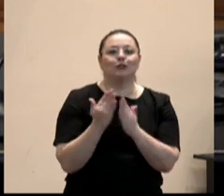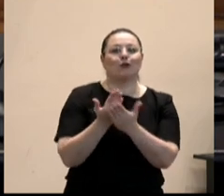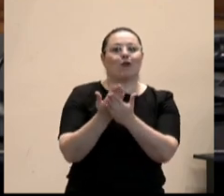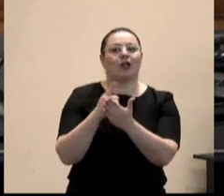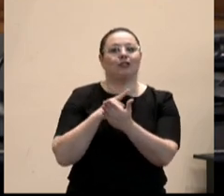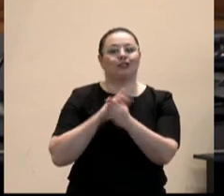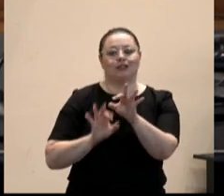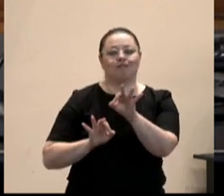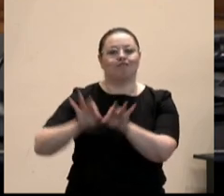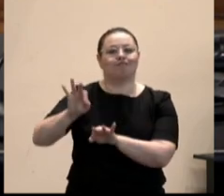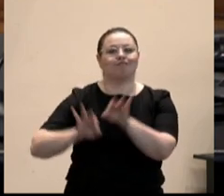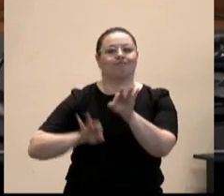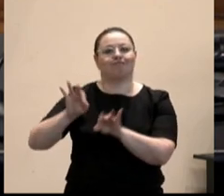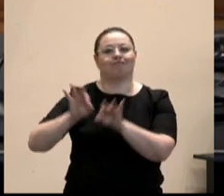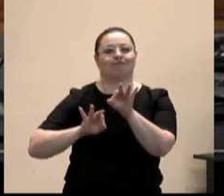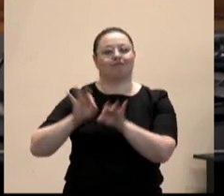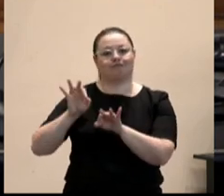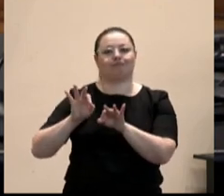estudantil.